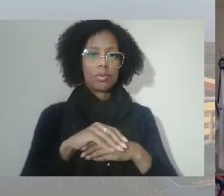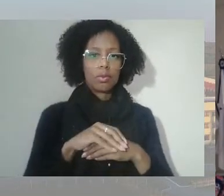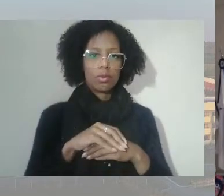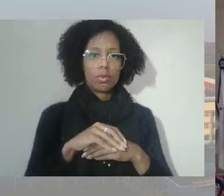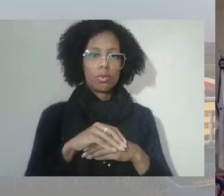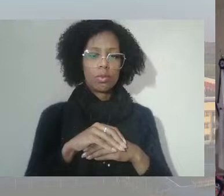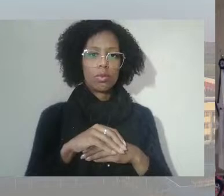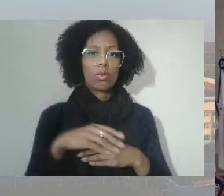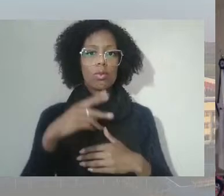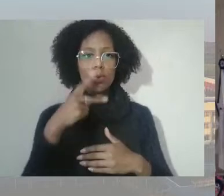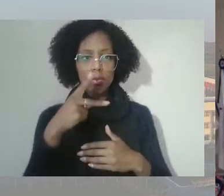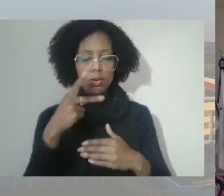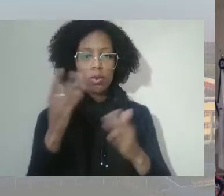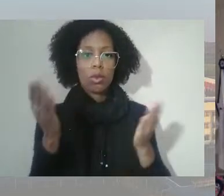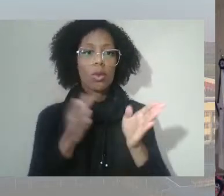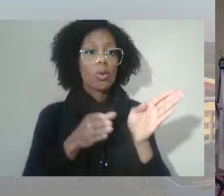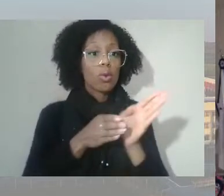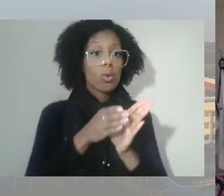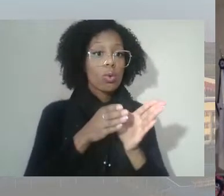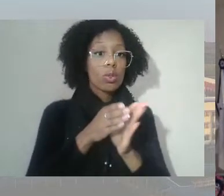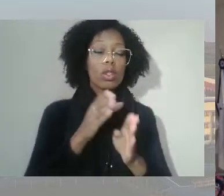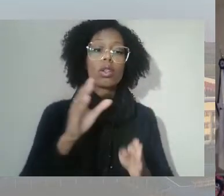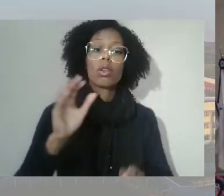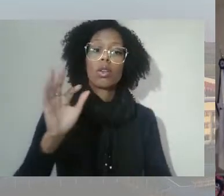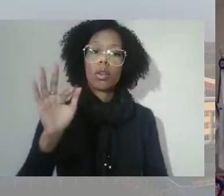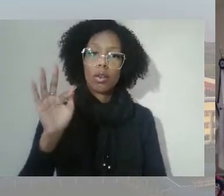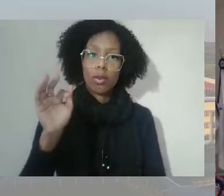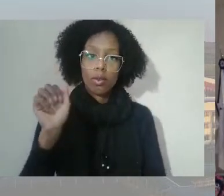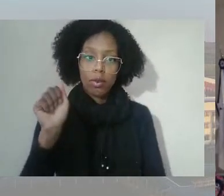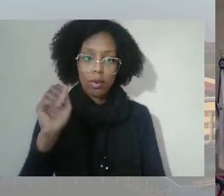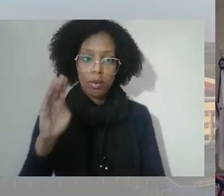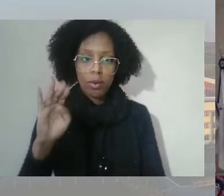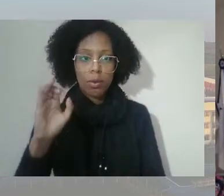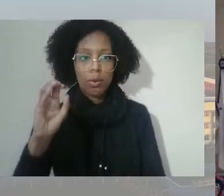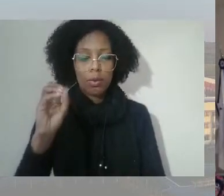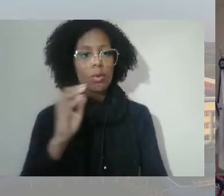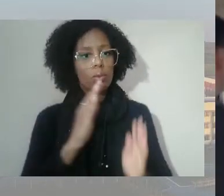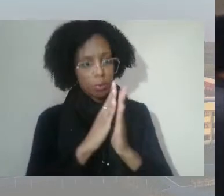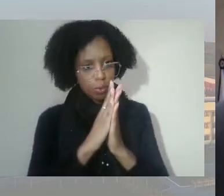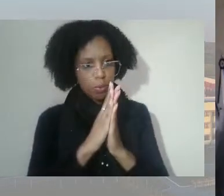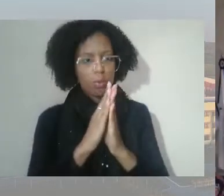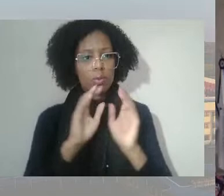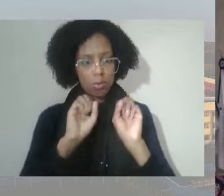Palavra, conselheiro Fábio. Por favor, Fábio.